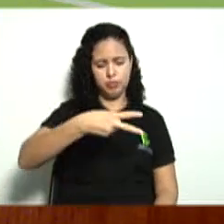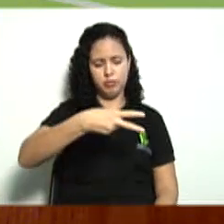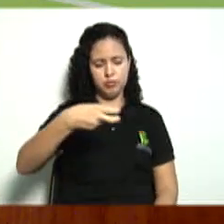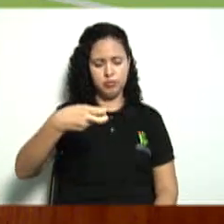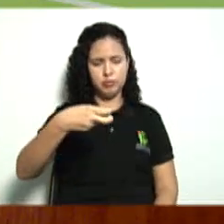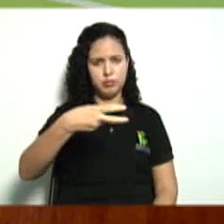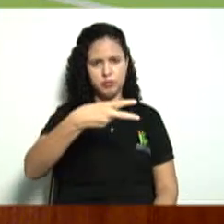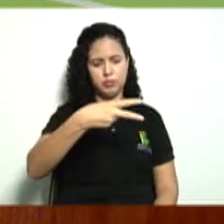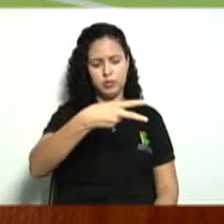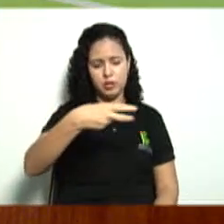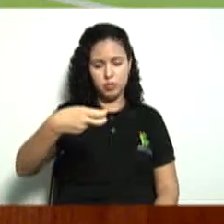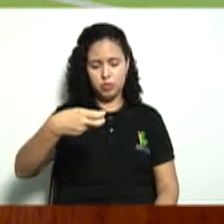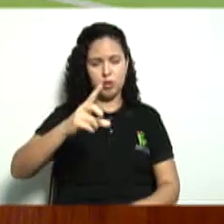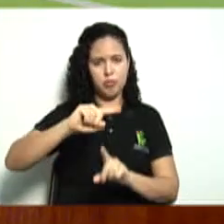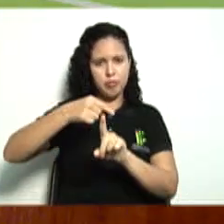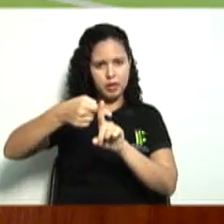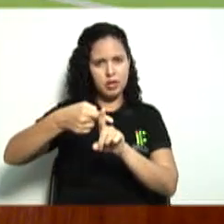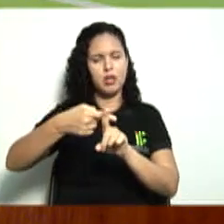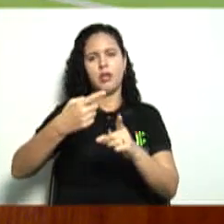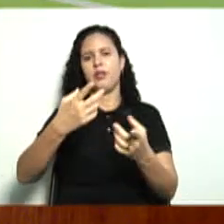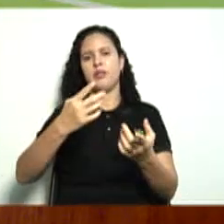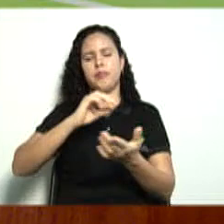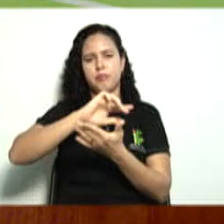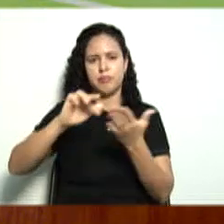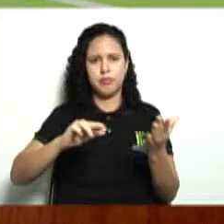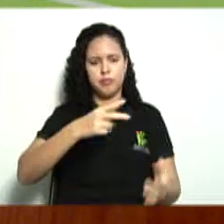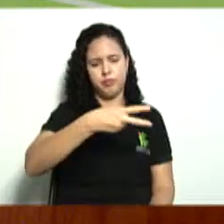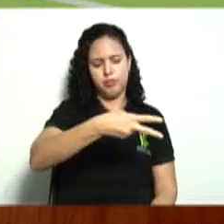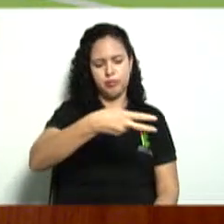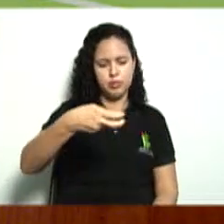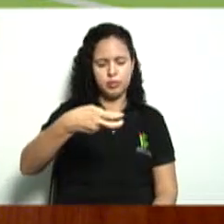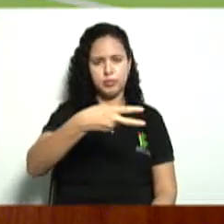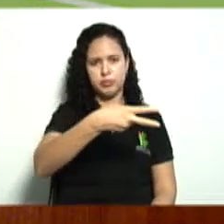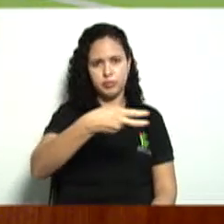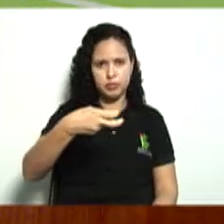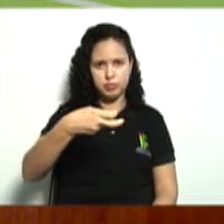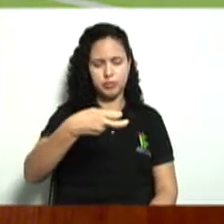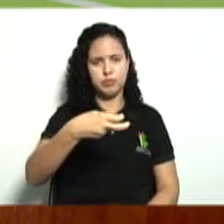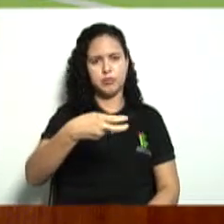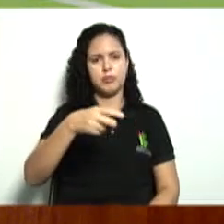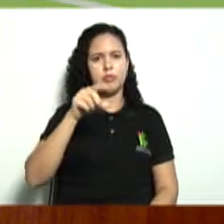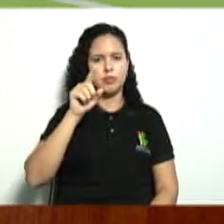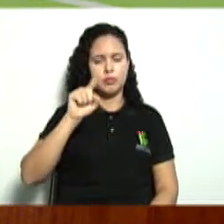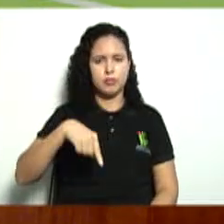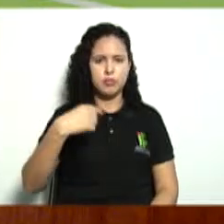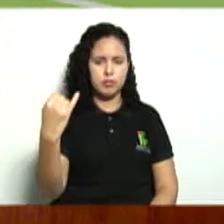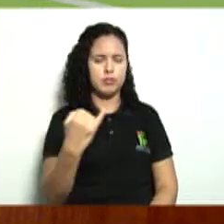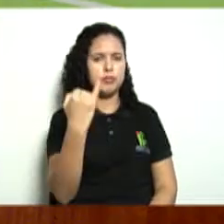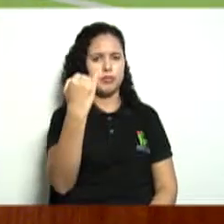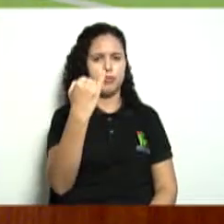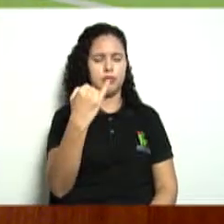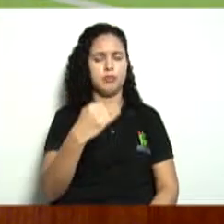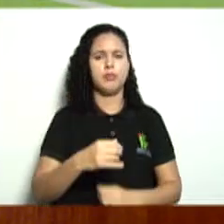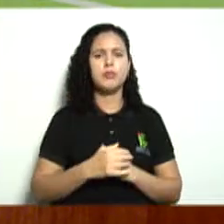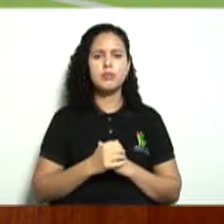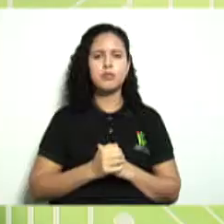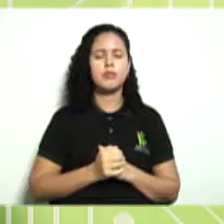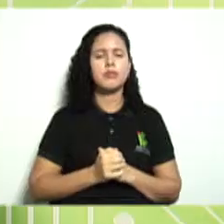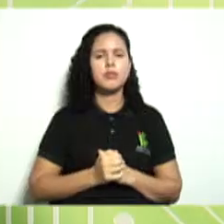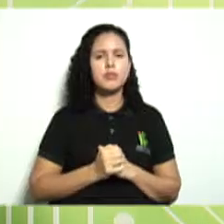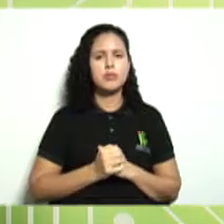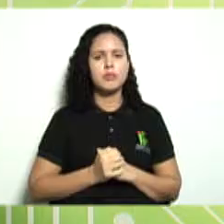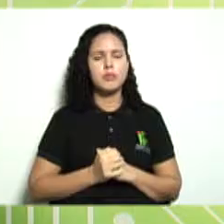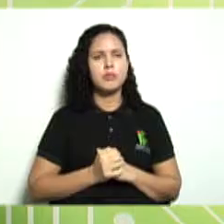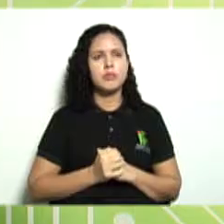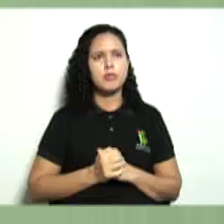na frente. Se não tiver o igual chamando a fórmula lá, eu não estou trabalhando com uma fórmula no Excel, tá bom? É ok. Então, assim,